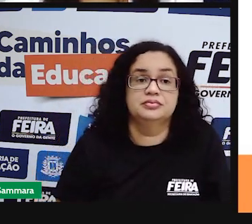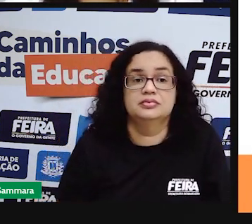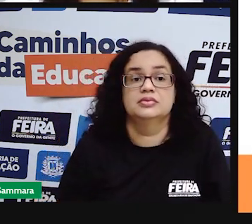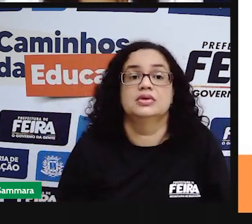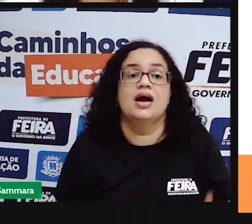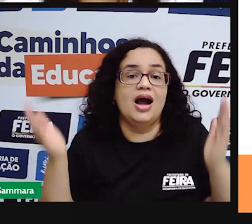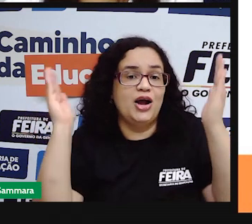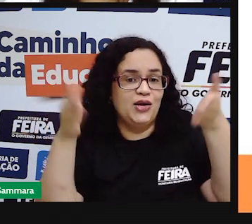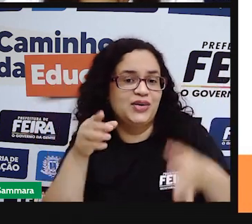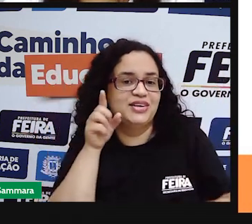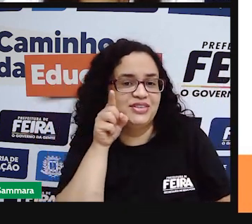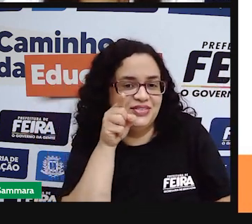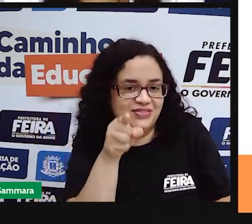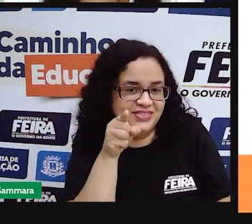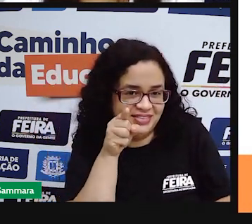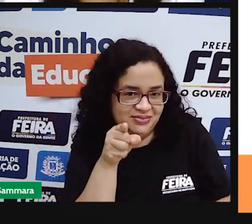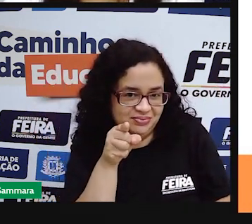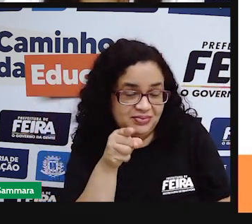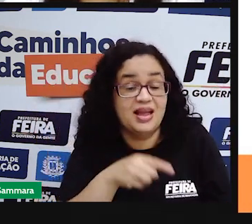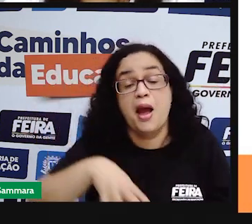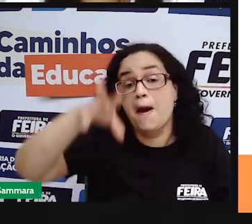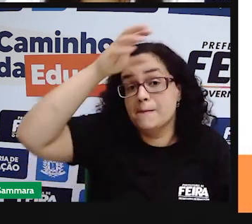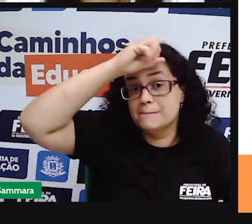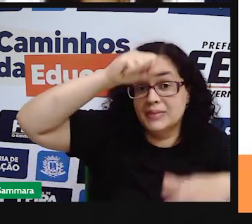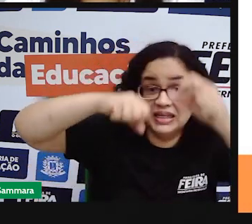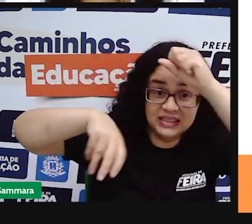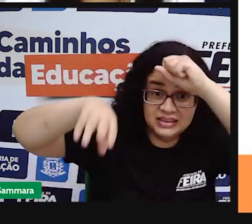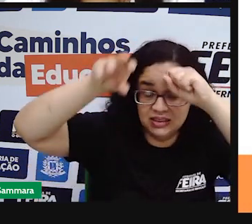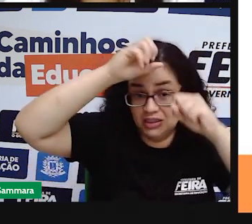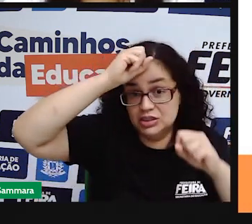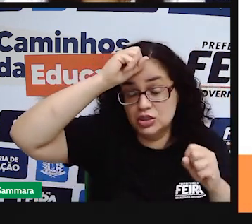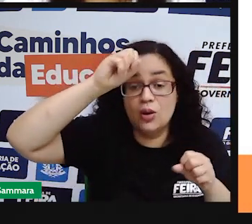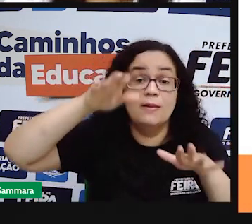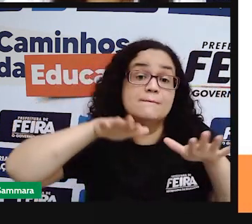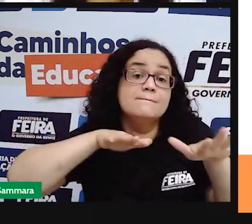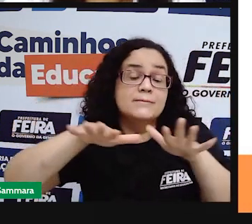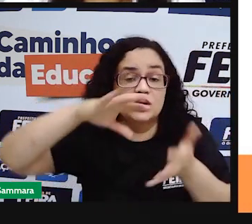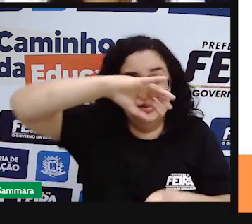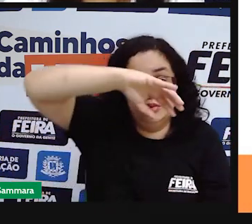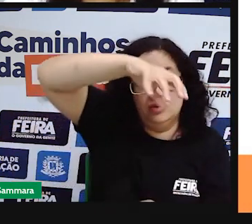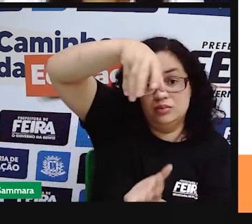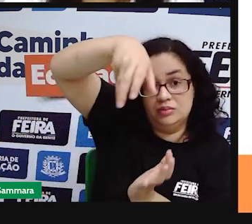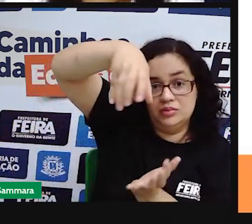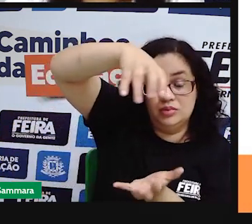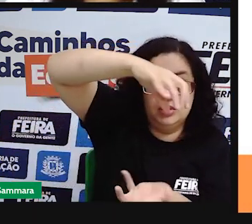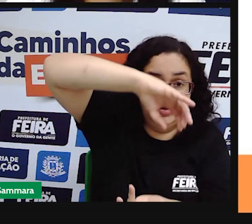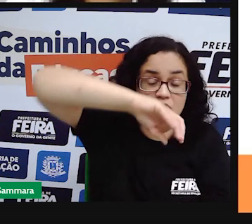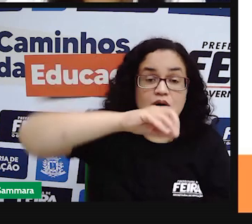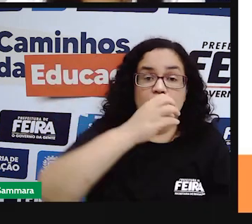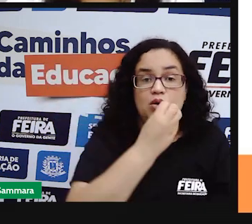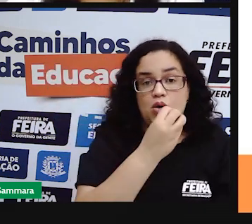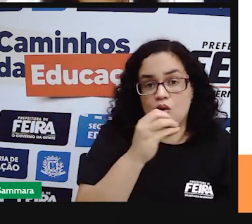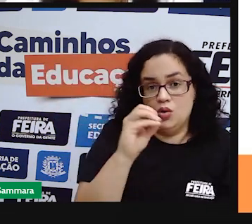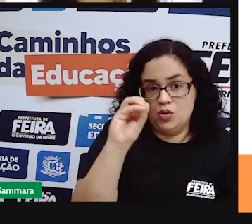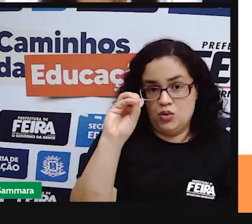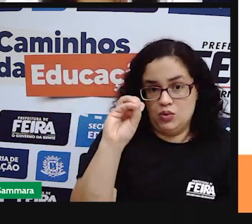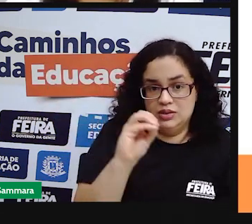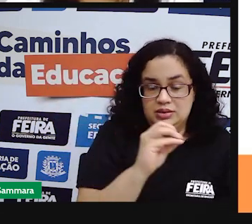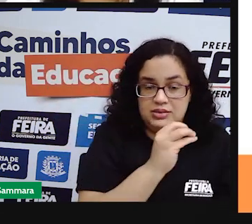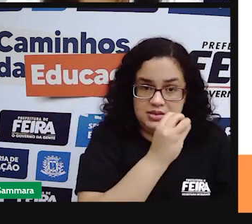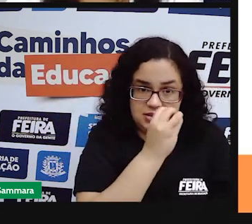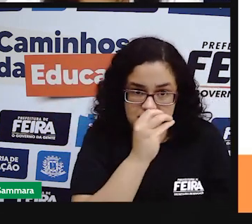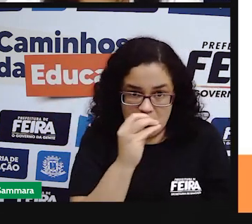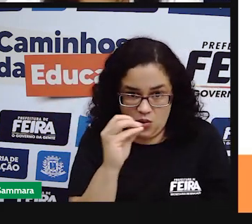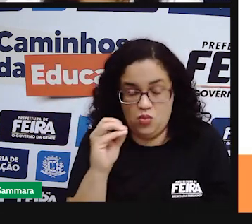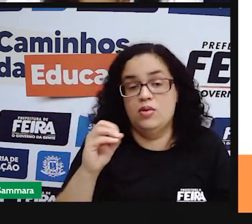Agora é com você. Aprendeu aí, né, sobre a movimentação do nosso planeta, a rotação, que é o movimento que o planeta